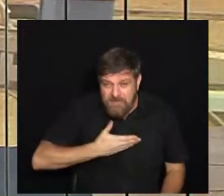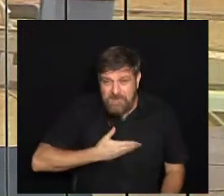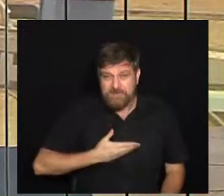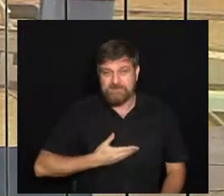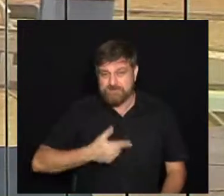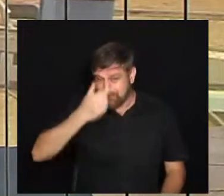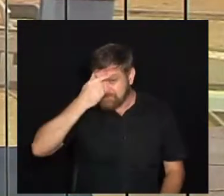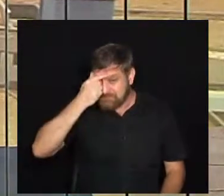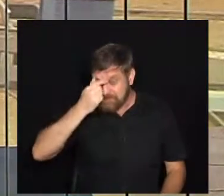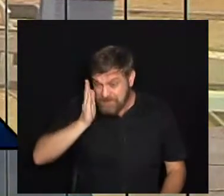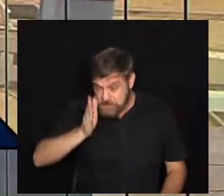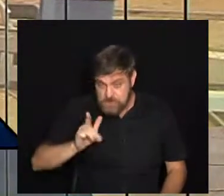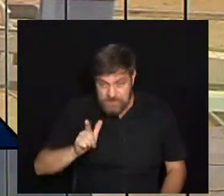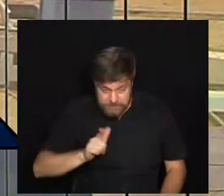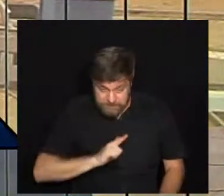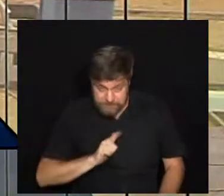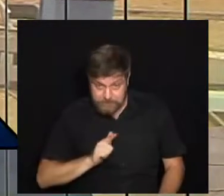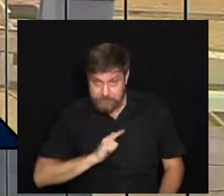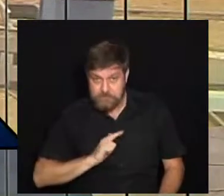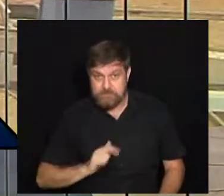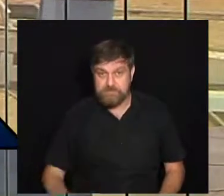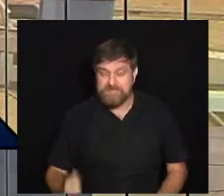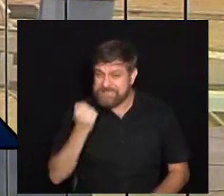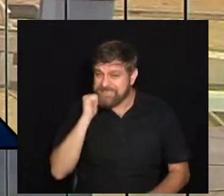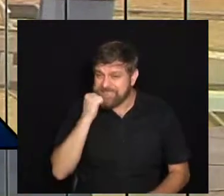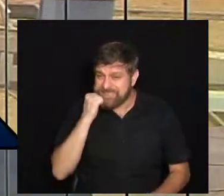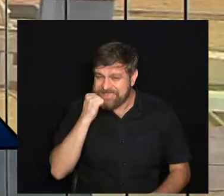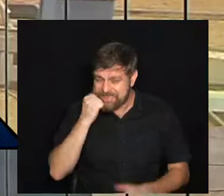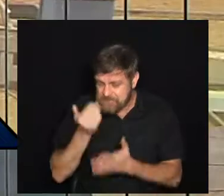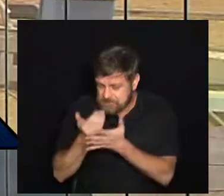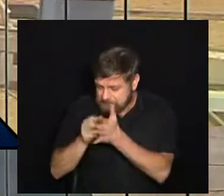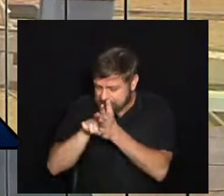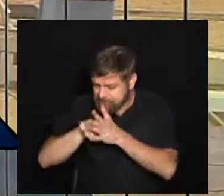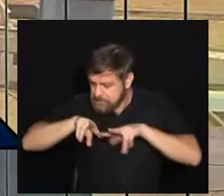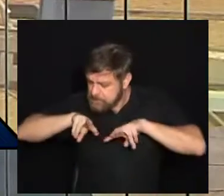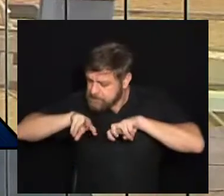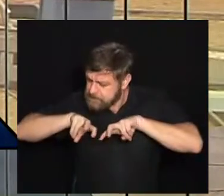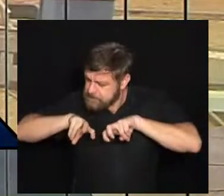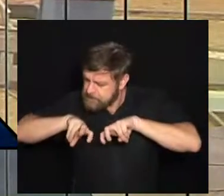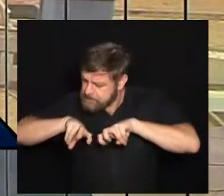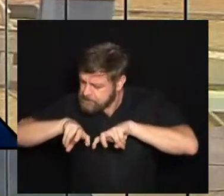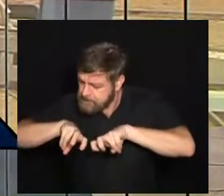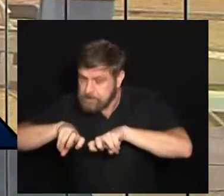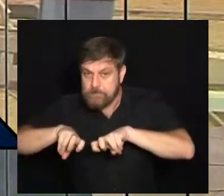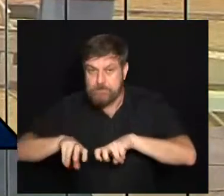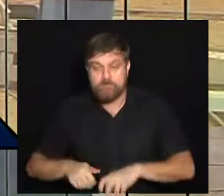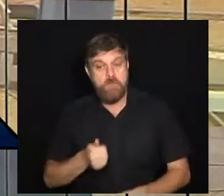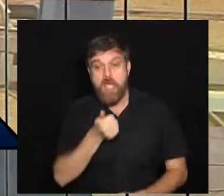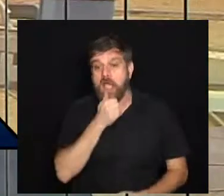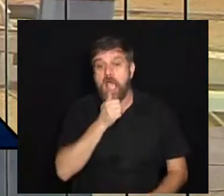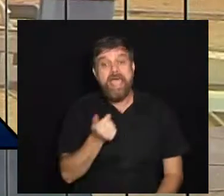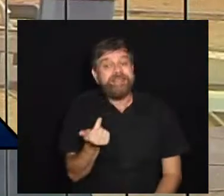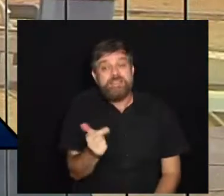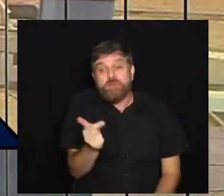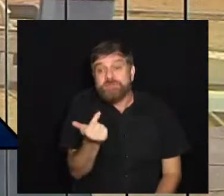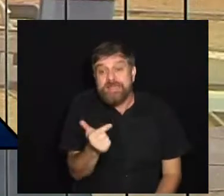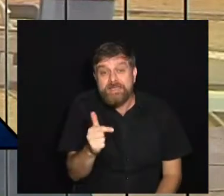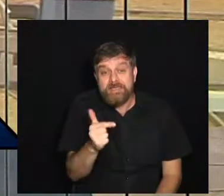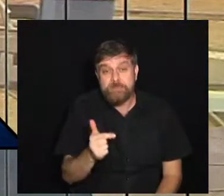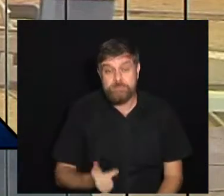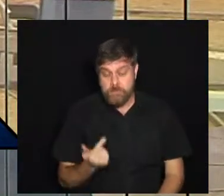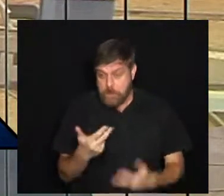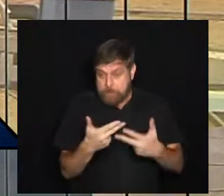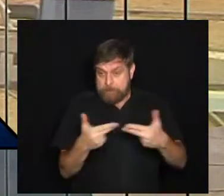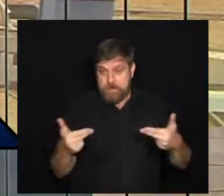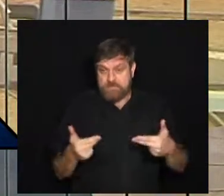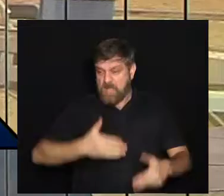categoricamente estudo que foram referendados por cientistas de fato série c e ainda não ainda não é